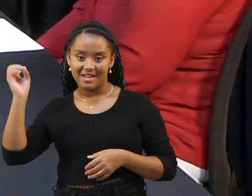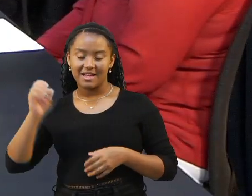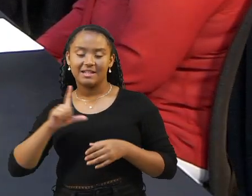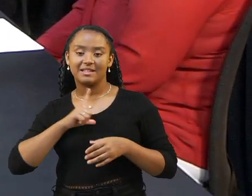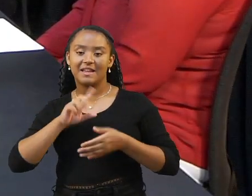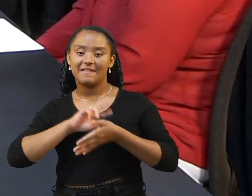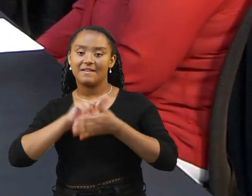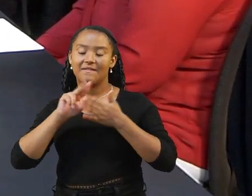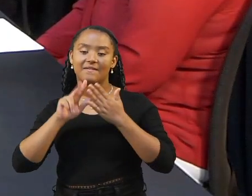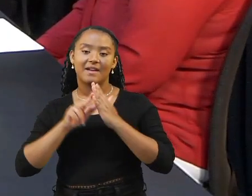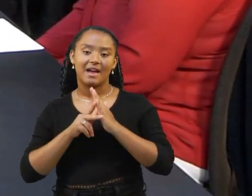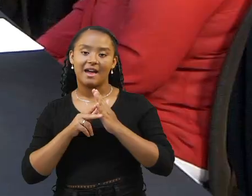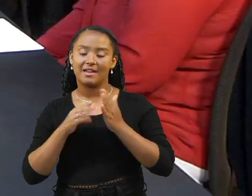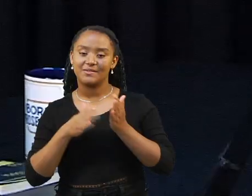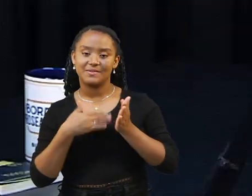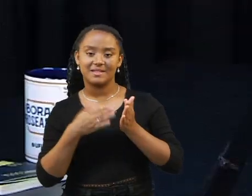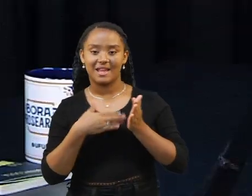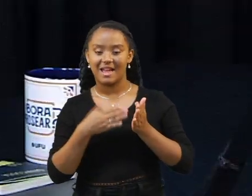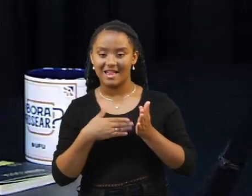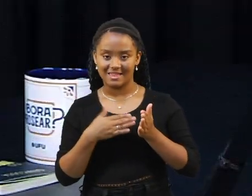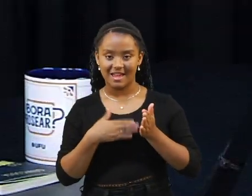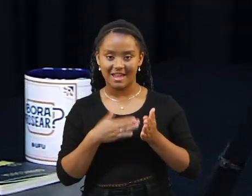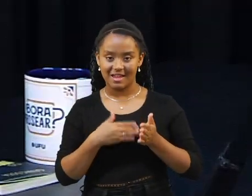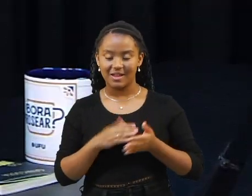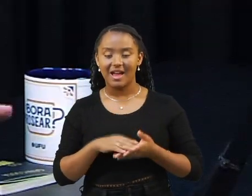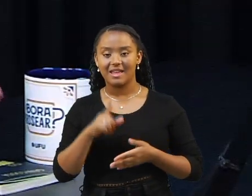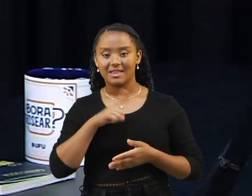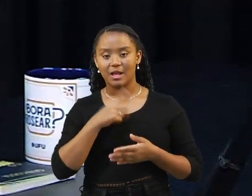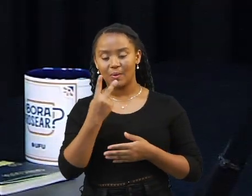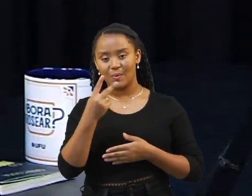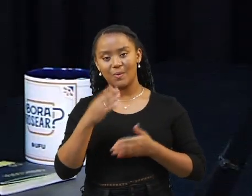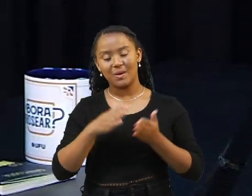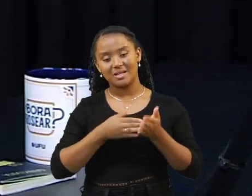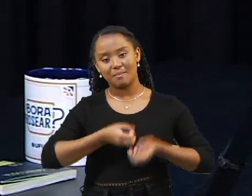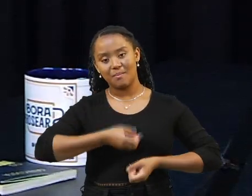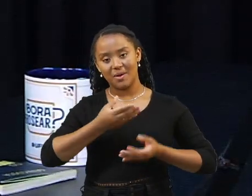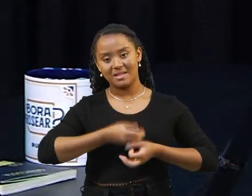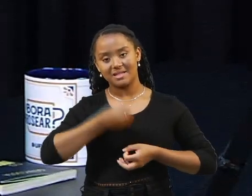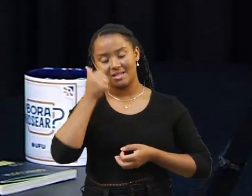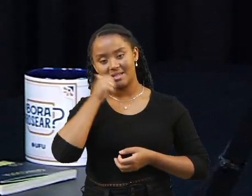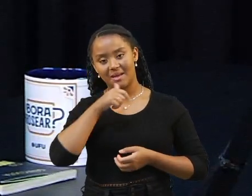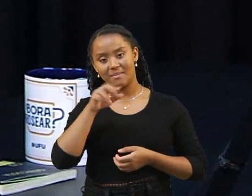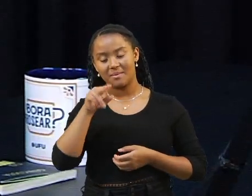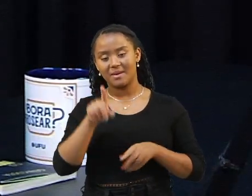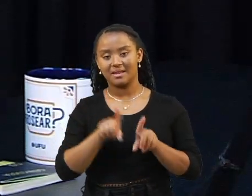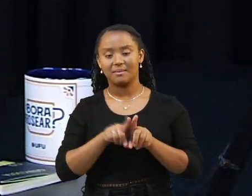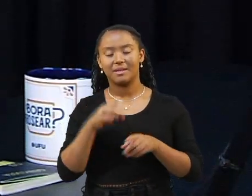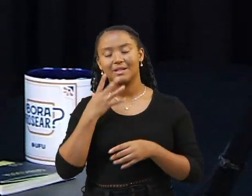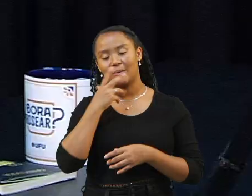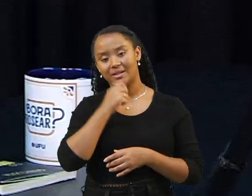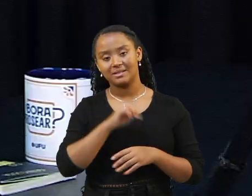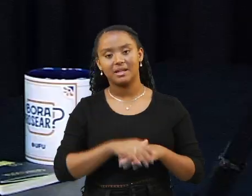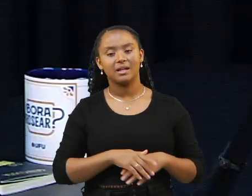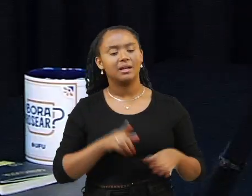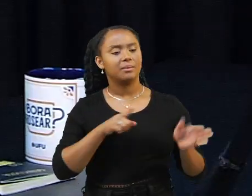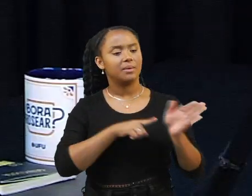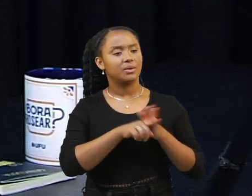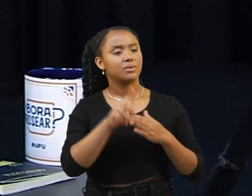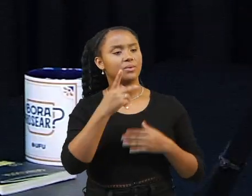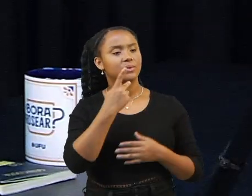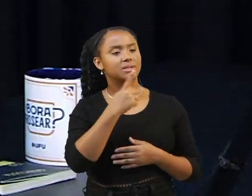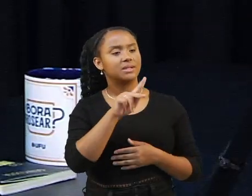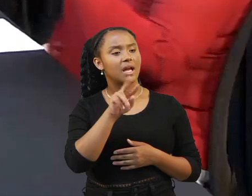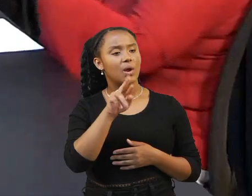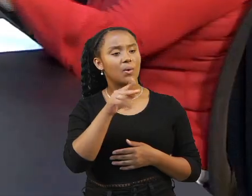E aí tem vários cadernos, os filhos me deram. Aí aqui tem 2 poesias dela também, que são lindas.